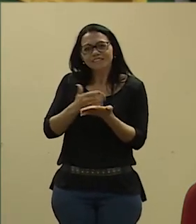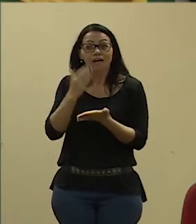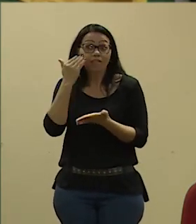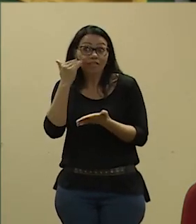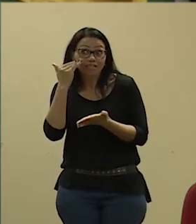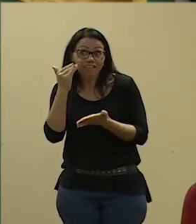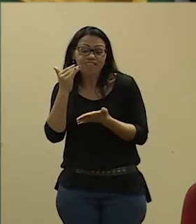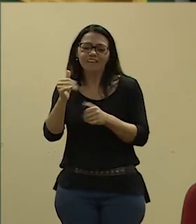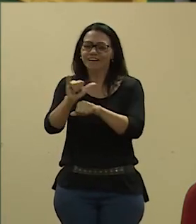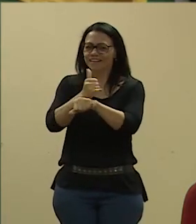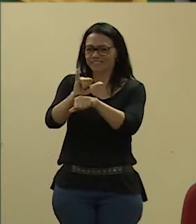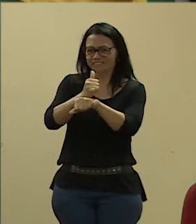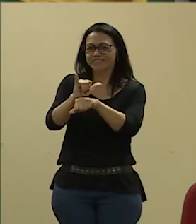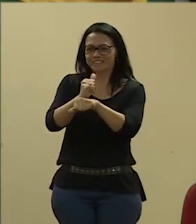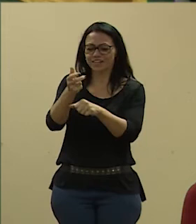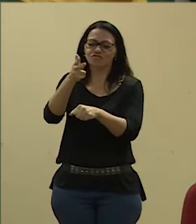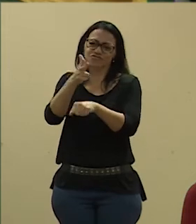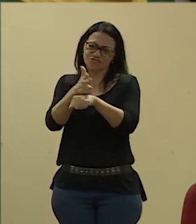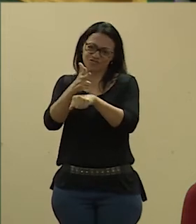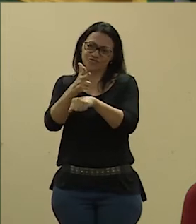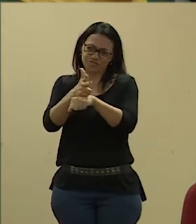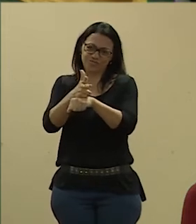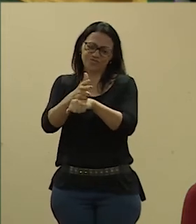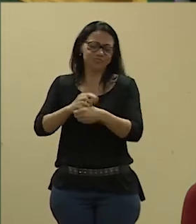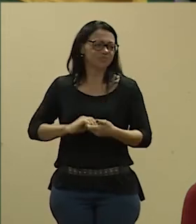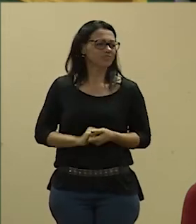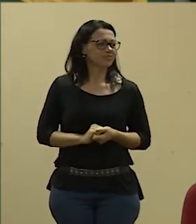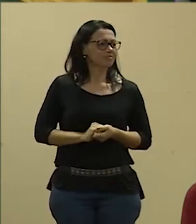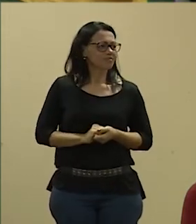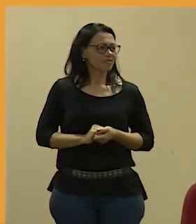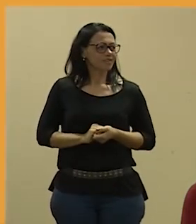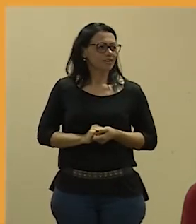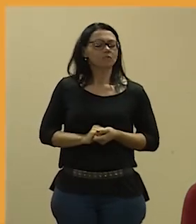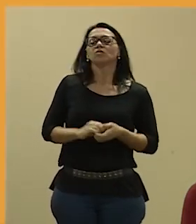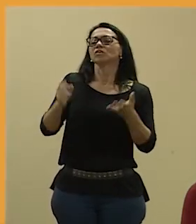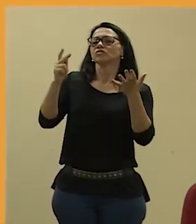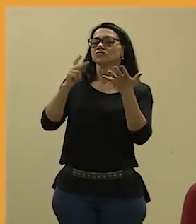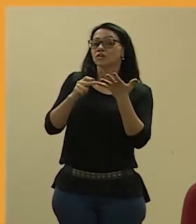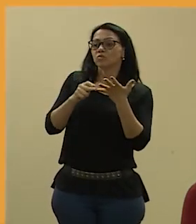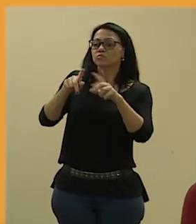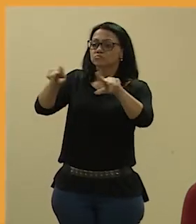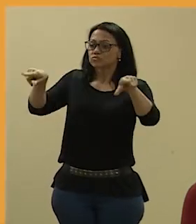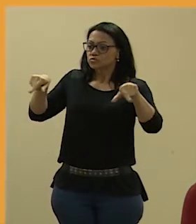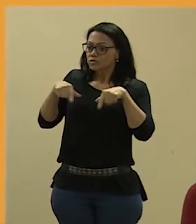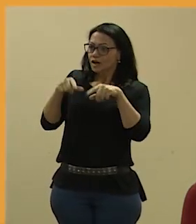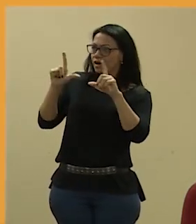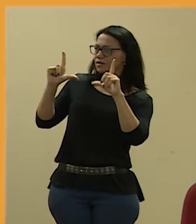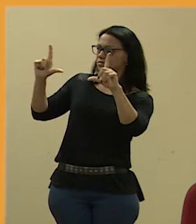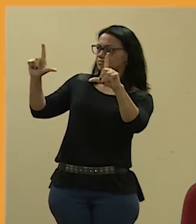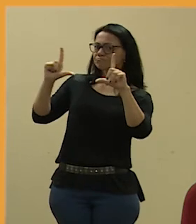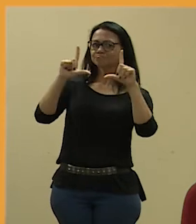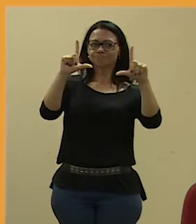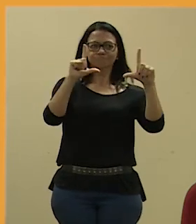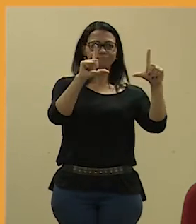vai ficar é 1000% melhor aí aquele já falou dos cenários né pra se inspirar no youtube está então